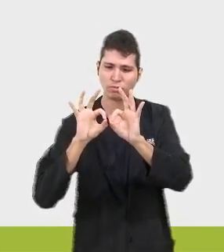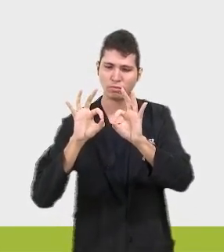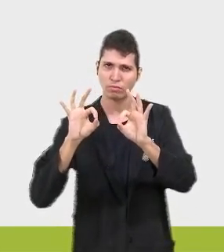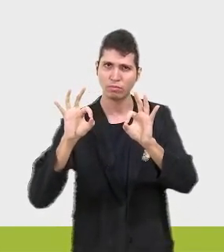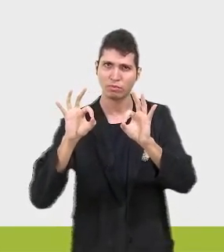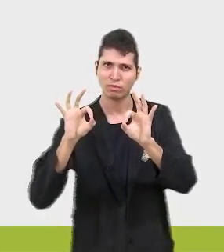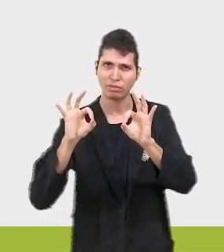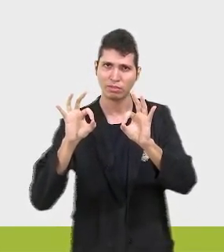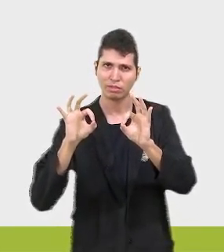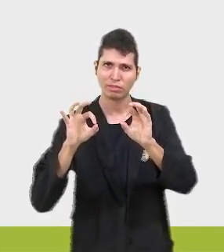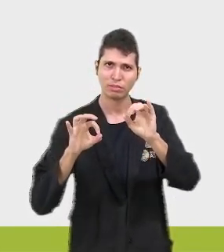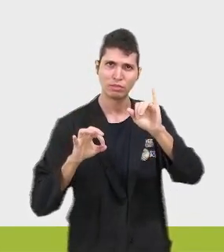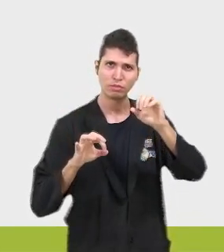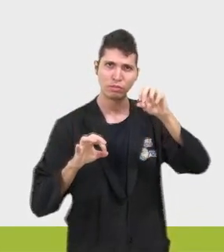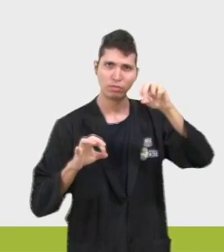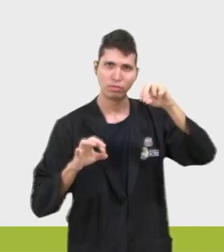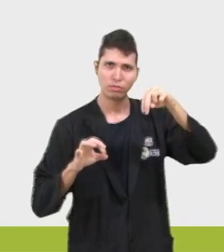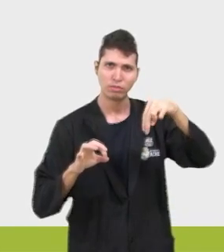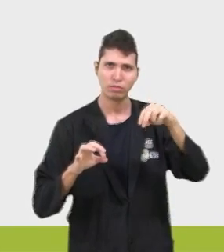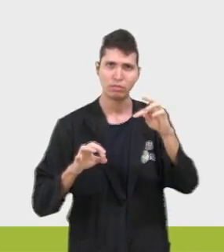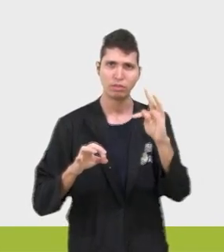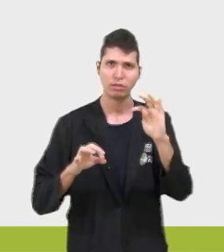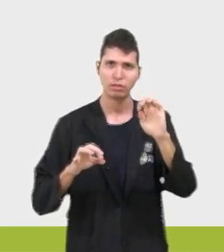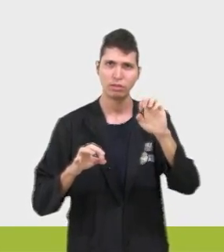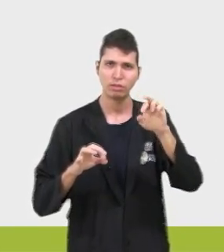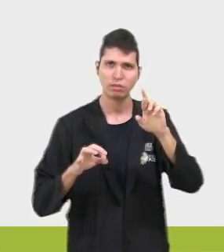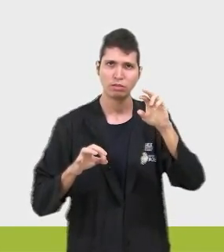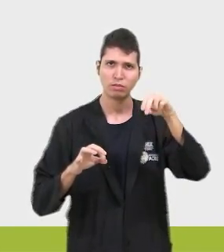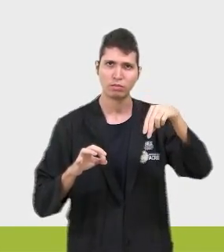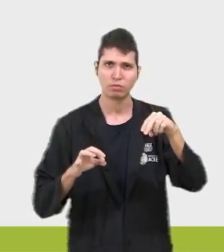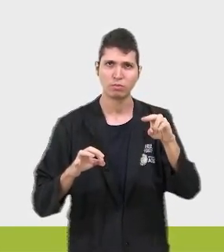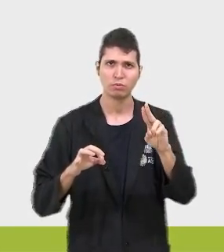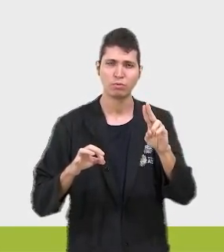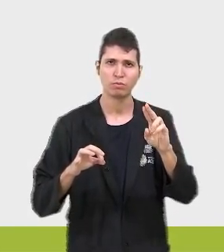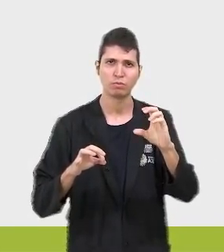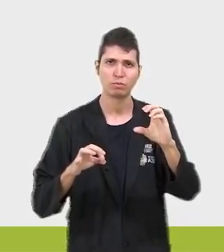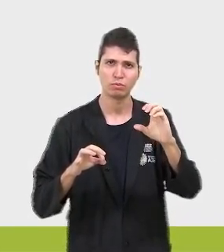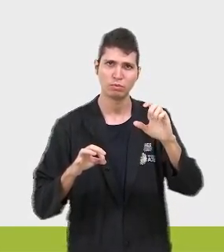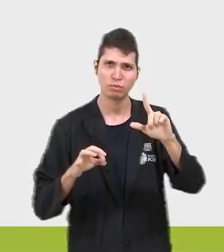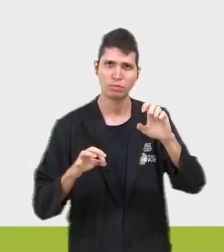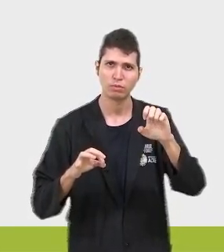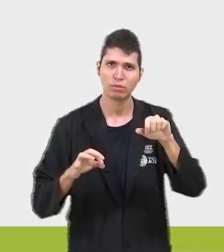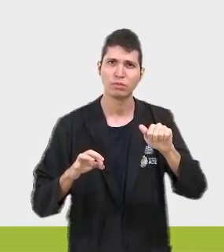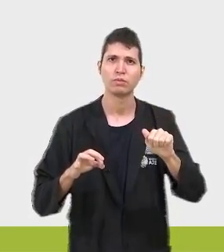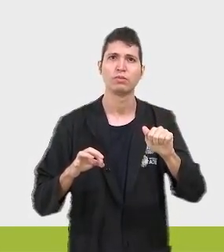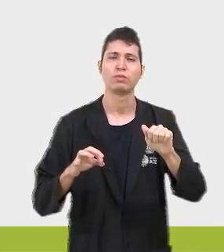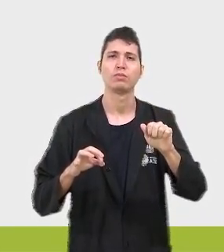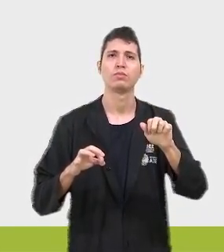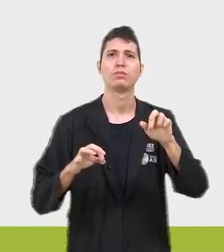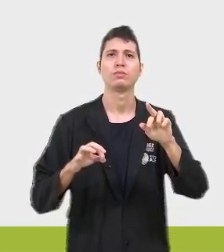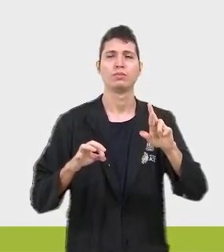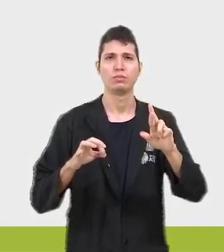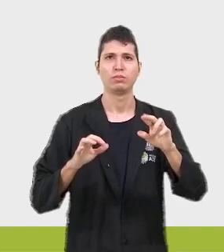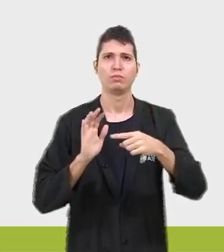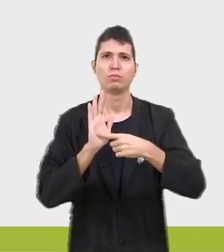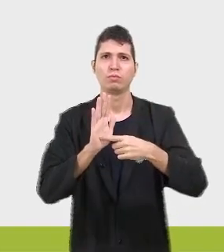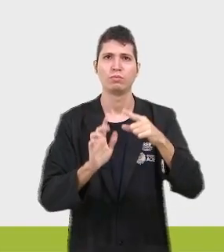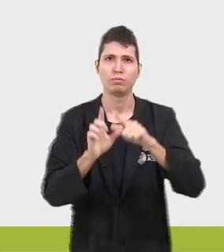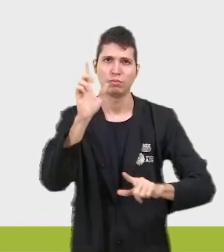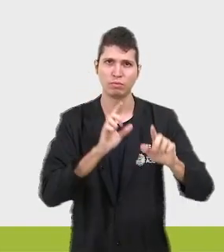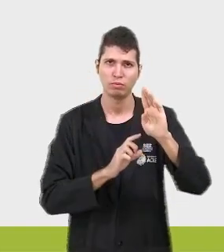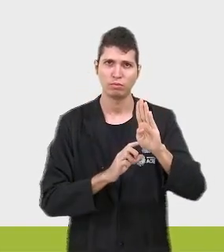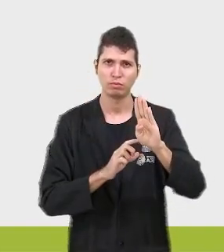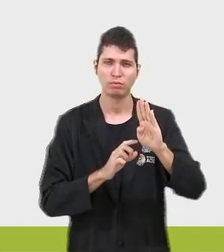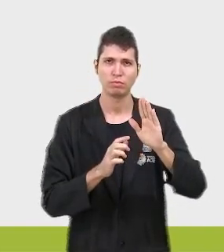internuclear, representado pela letra D. Em seguida, eles dividiram essa distância